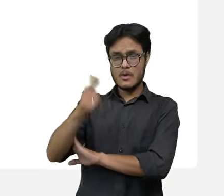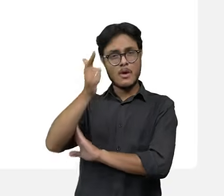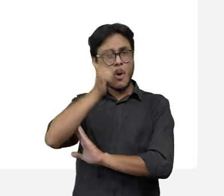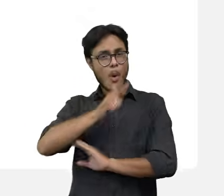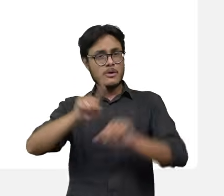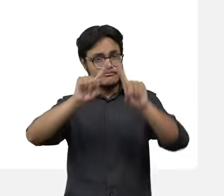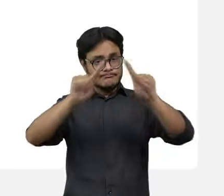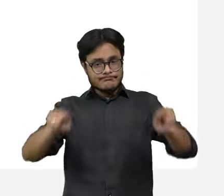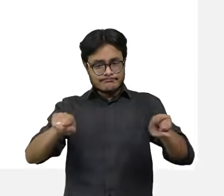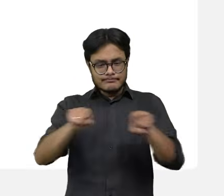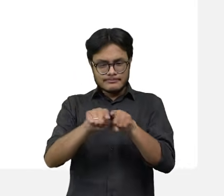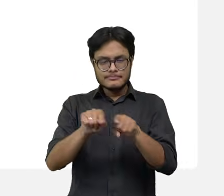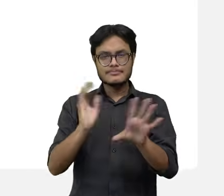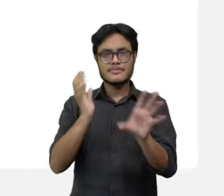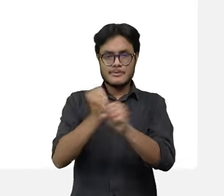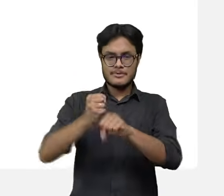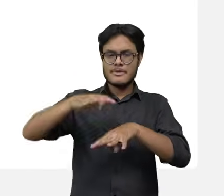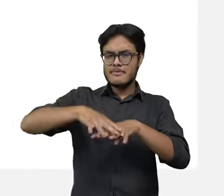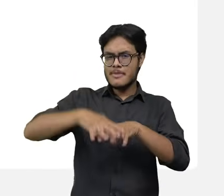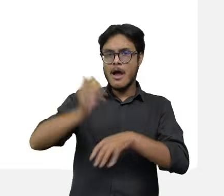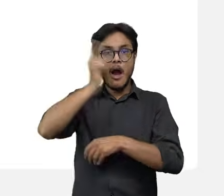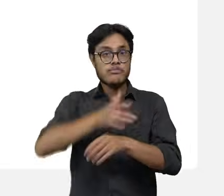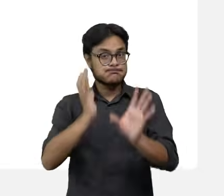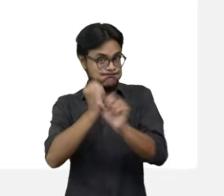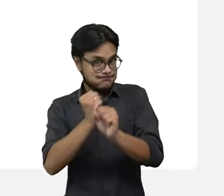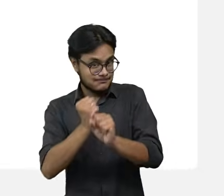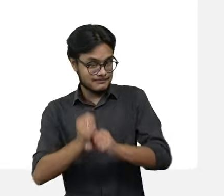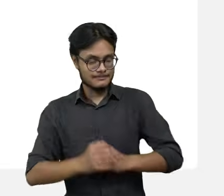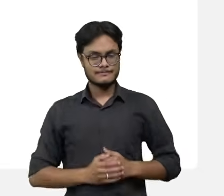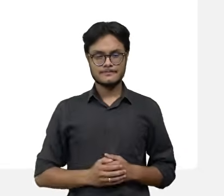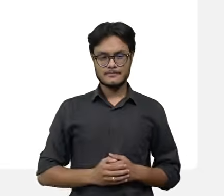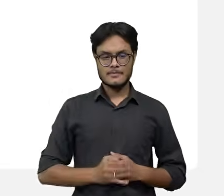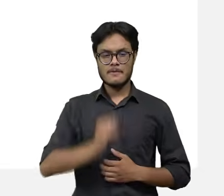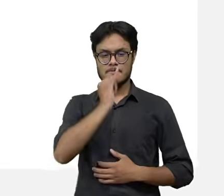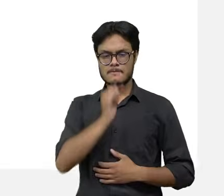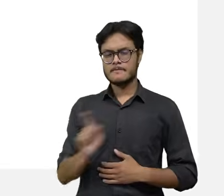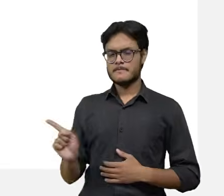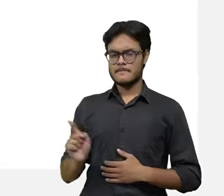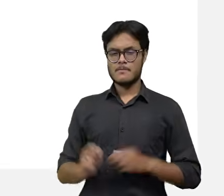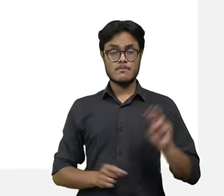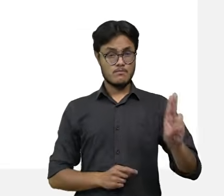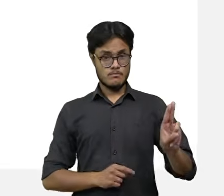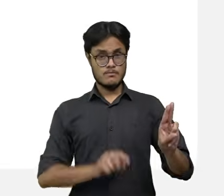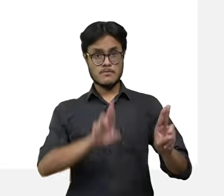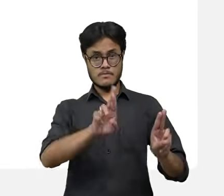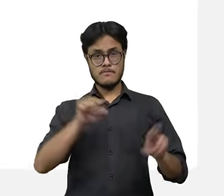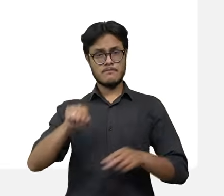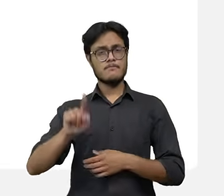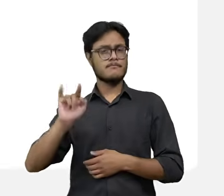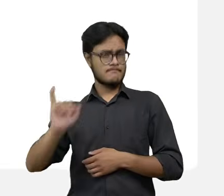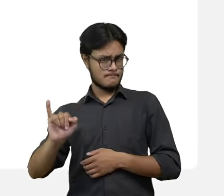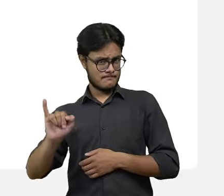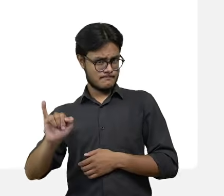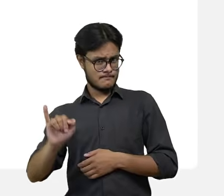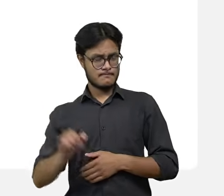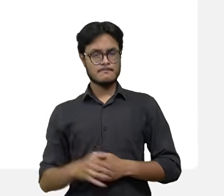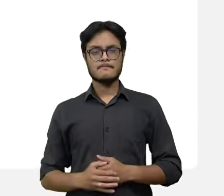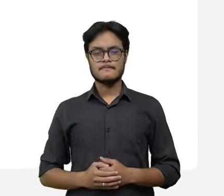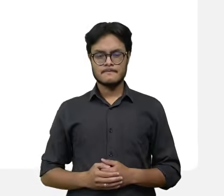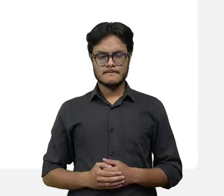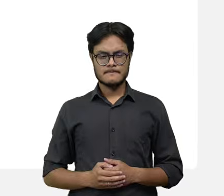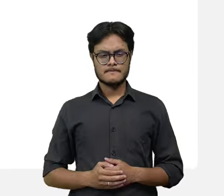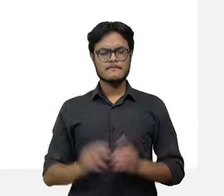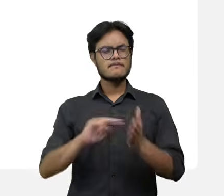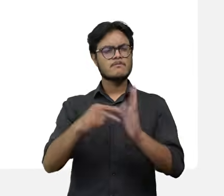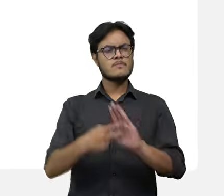aqui, ó, tensão, resistência e corrente elétrica. A primeira lei de Ohm diz que U é igual a R vezes I. O